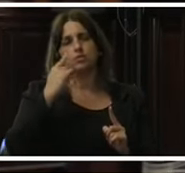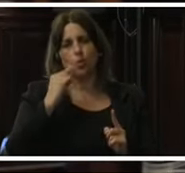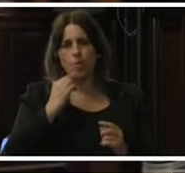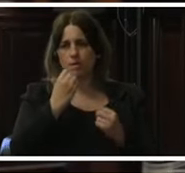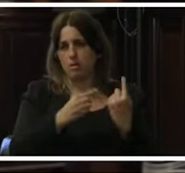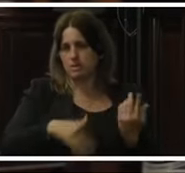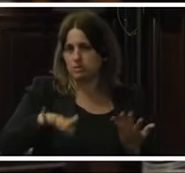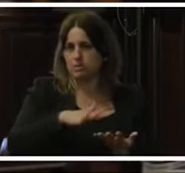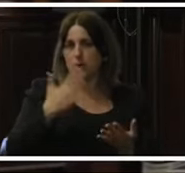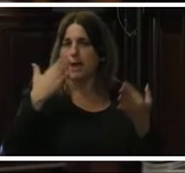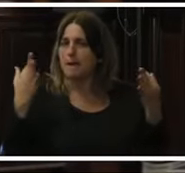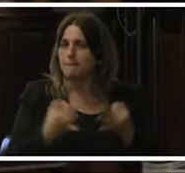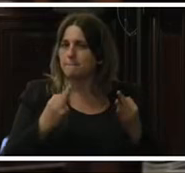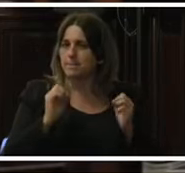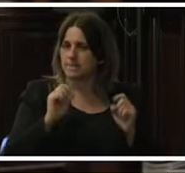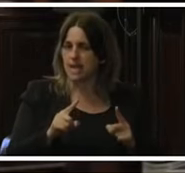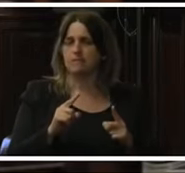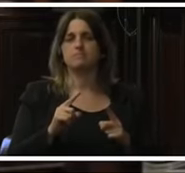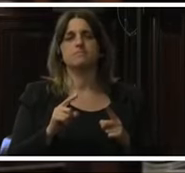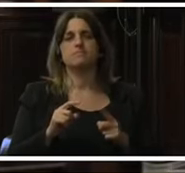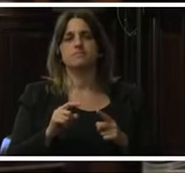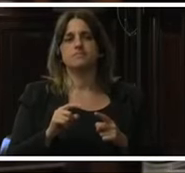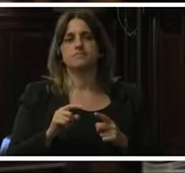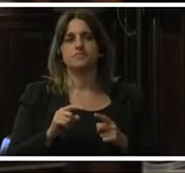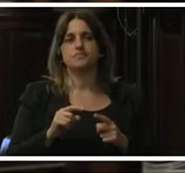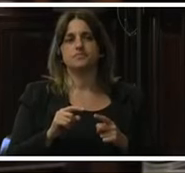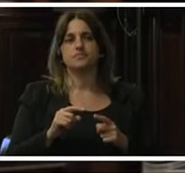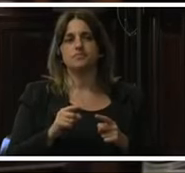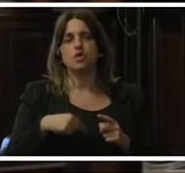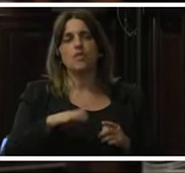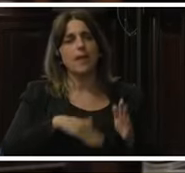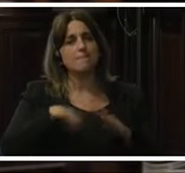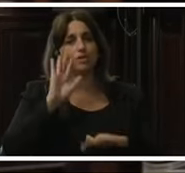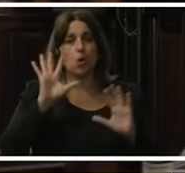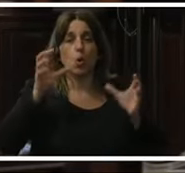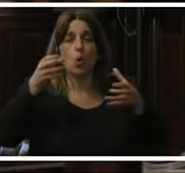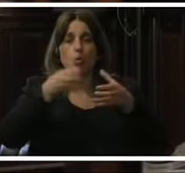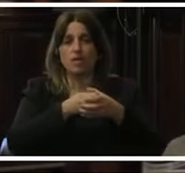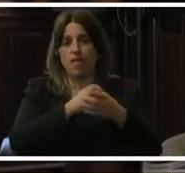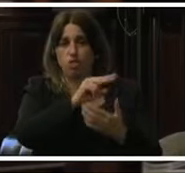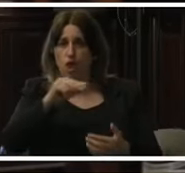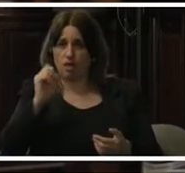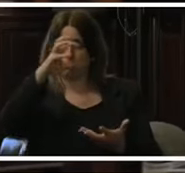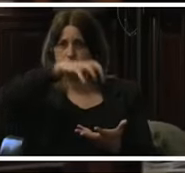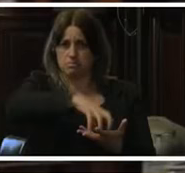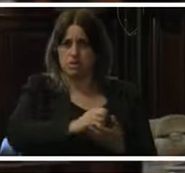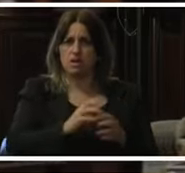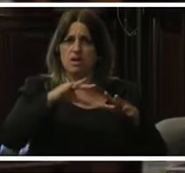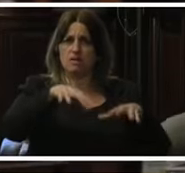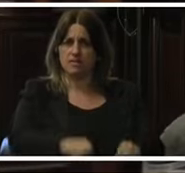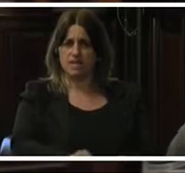de dourados onde está a maior comunidade guarani caiu a que a reserva de dourados e